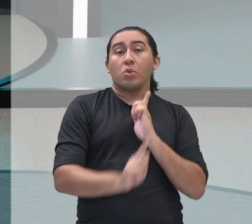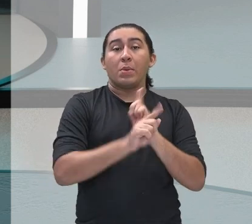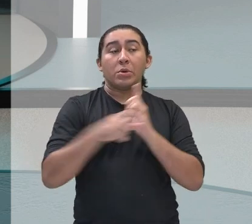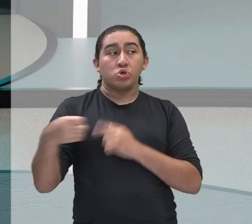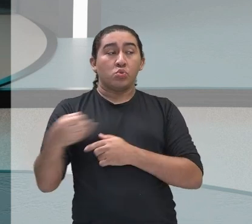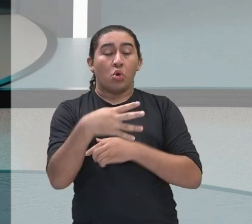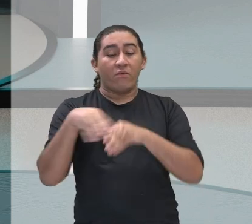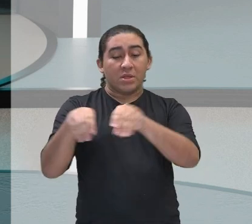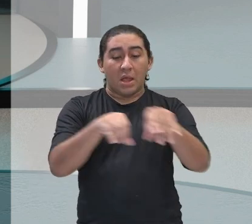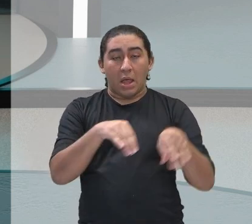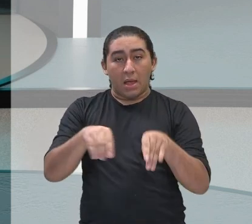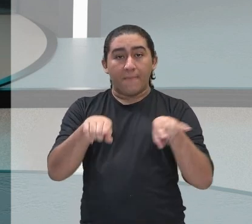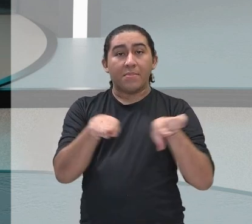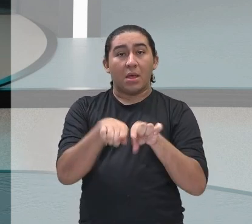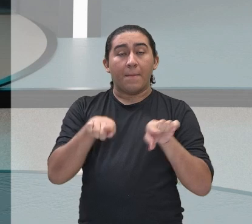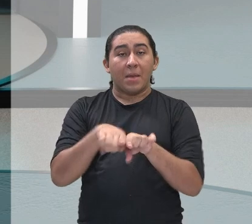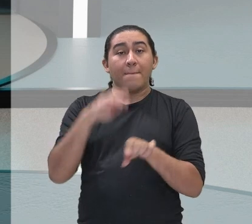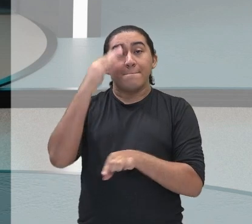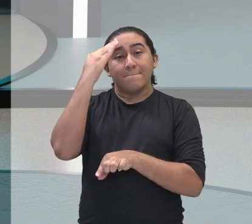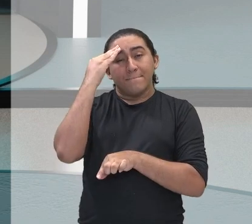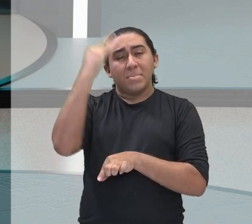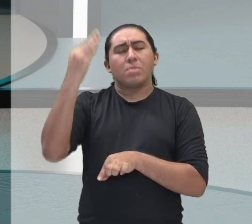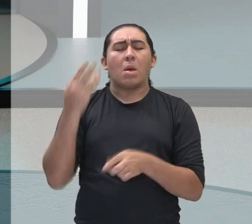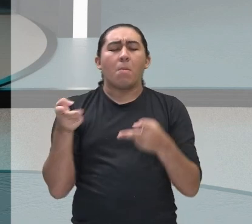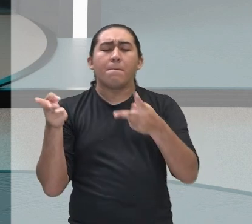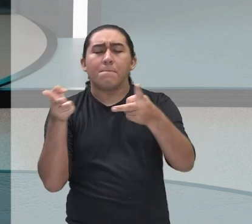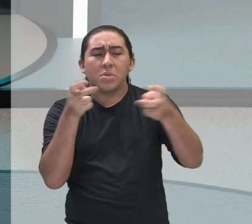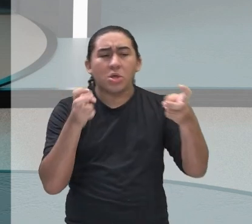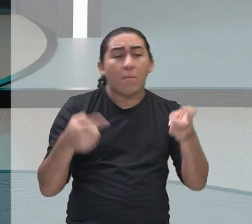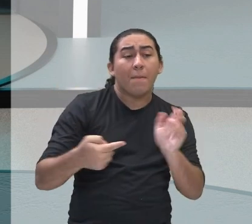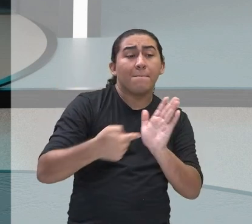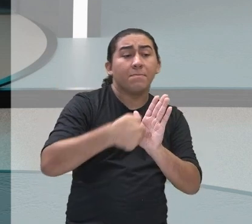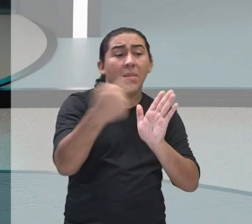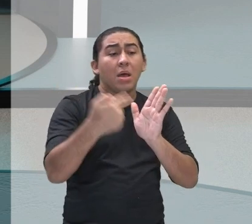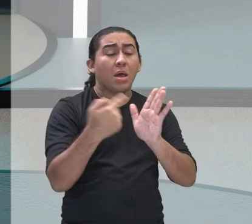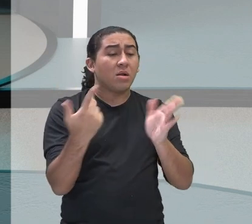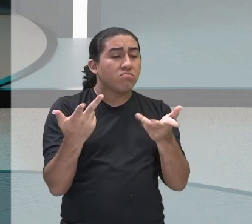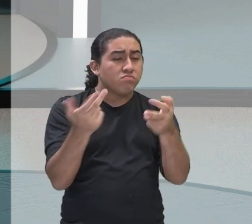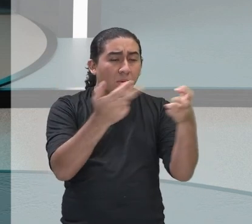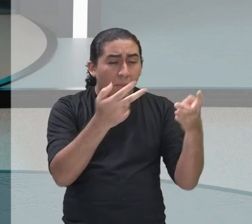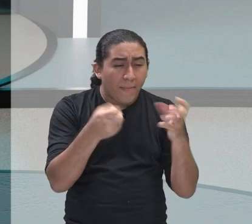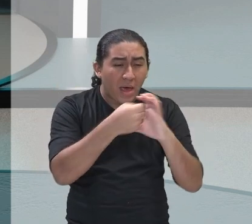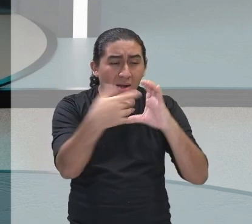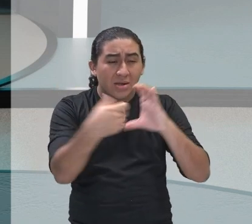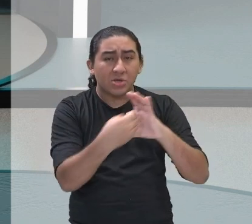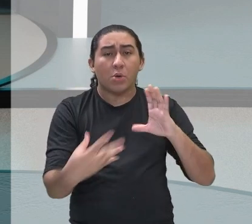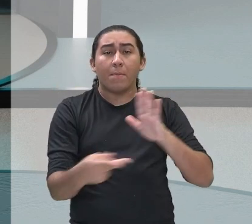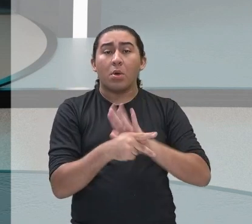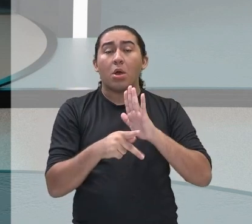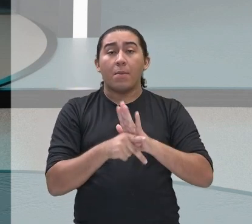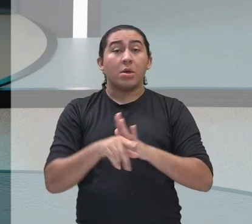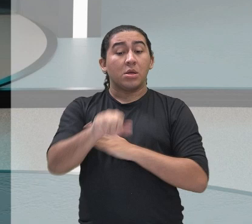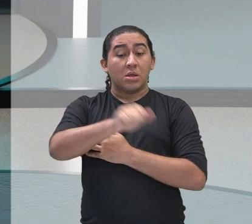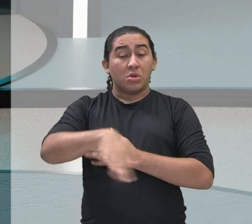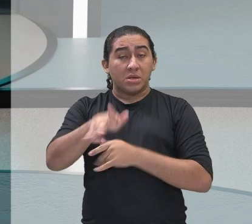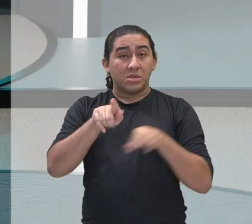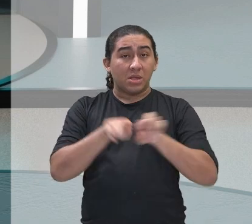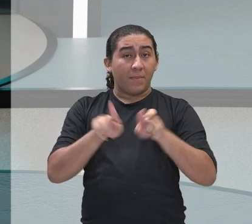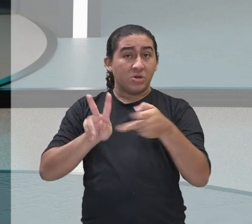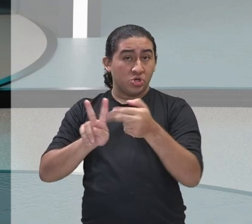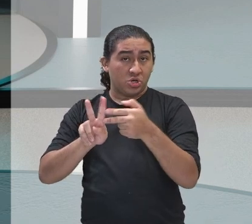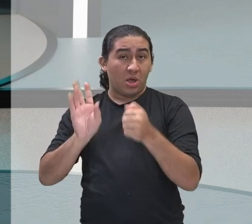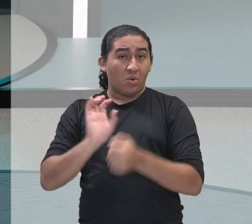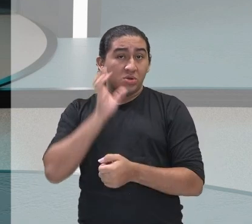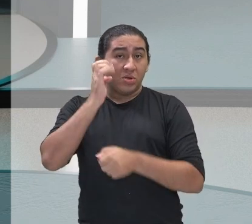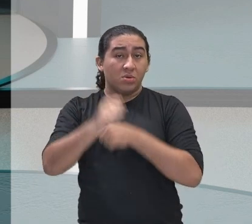nova terra e as primeiras impressões da natureza e do indígena. Isso aconteceu em